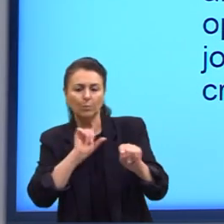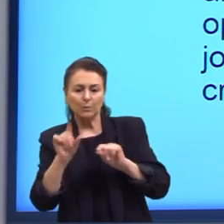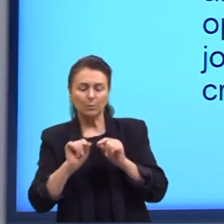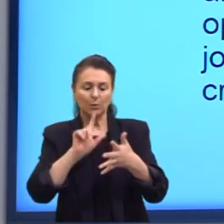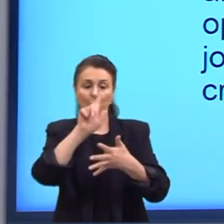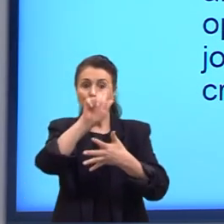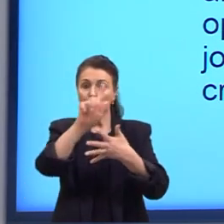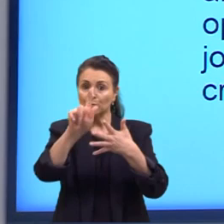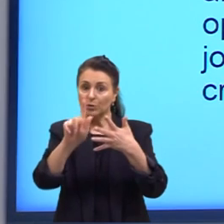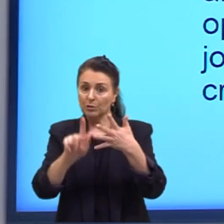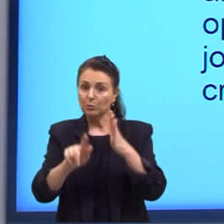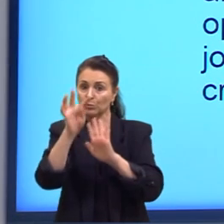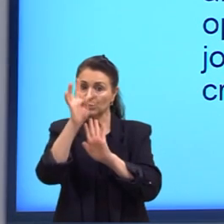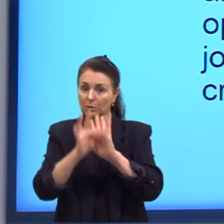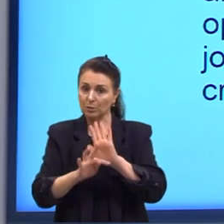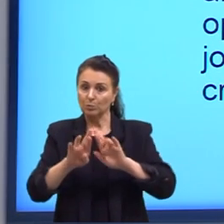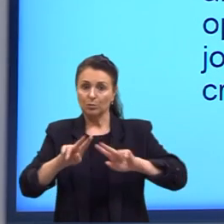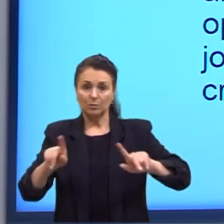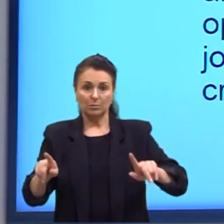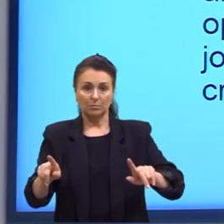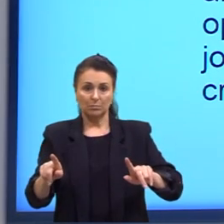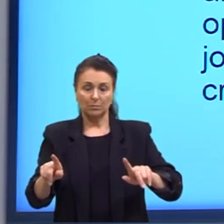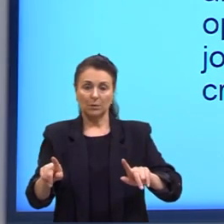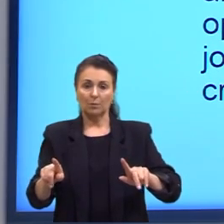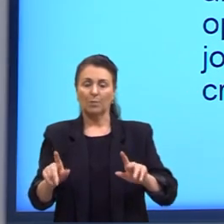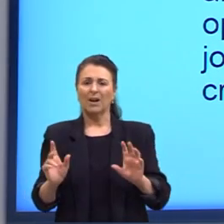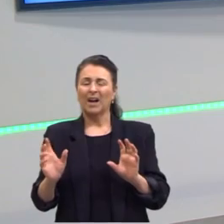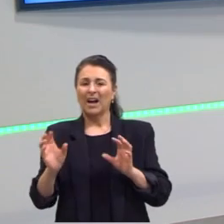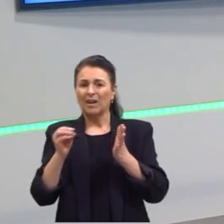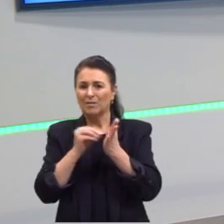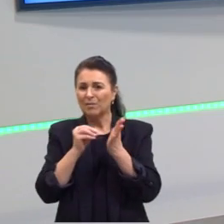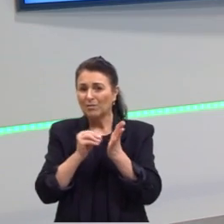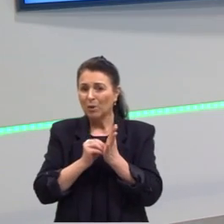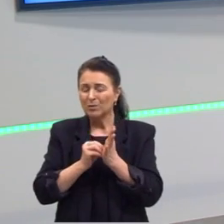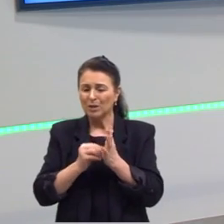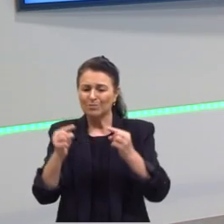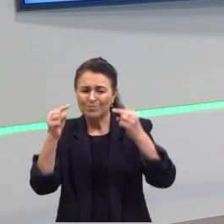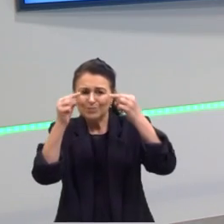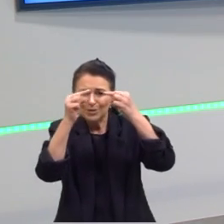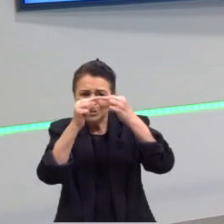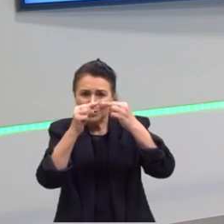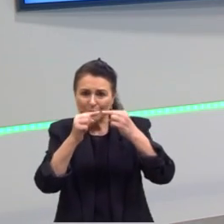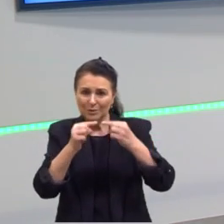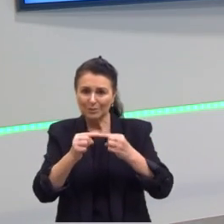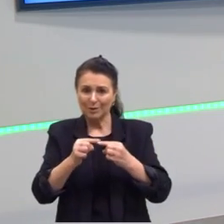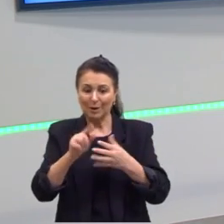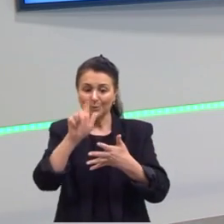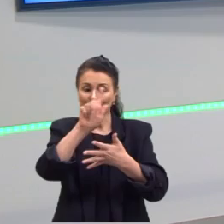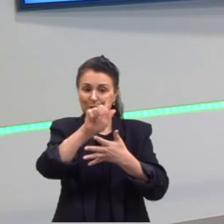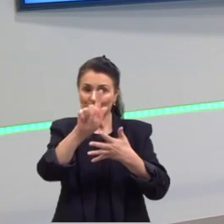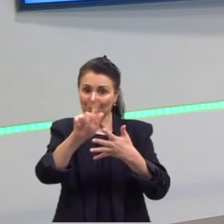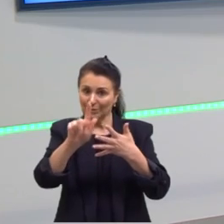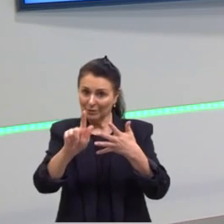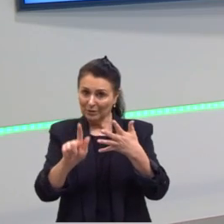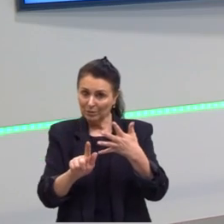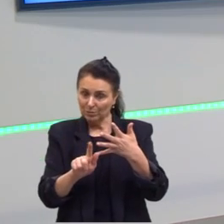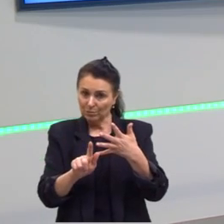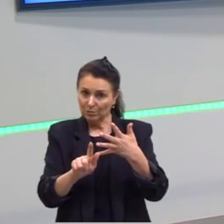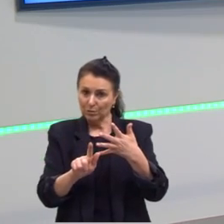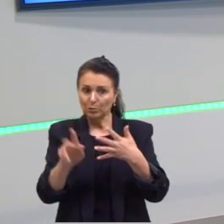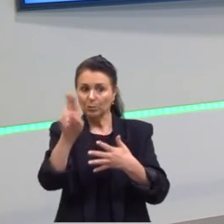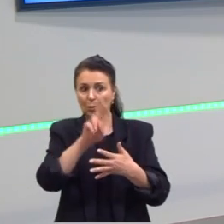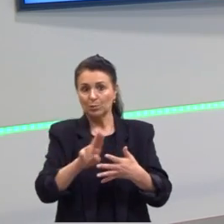possíveis então a incoerência genérica ela vai acontecer quando vocês estão usando um gênero